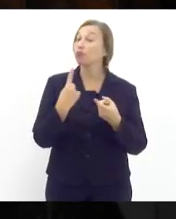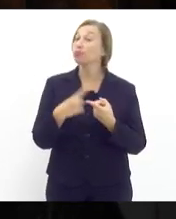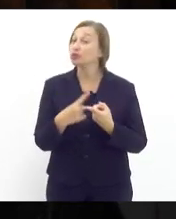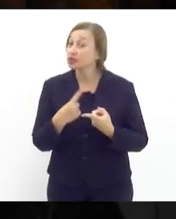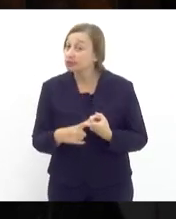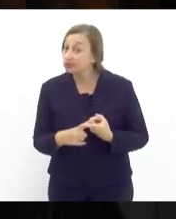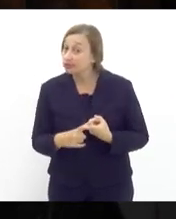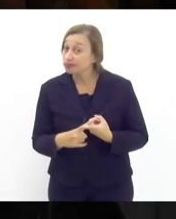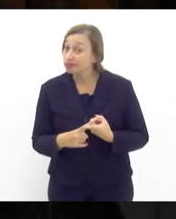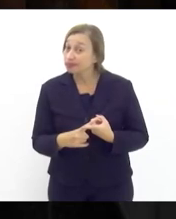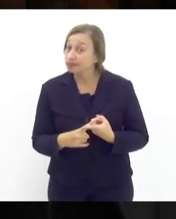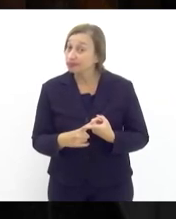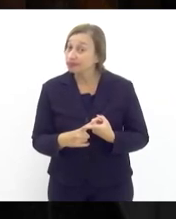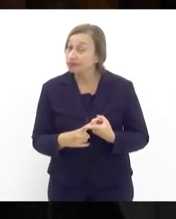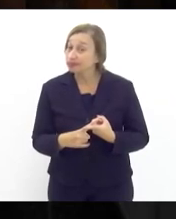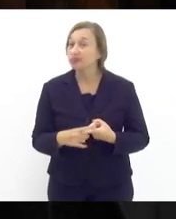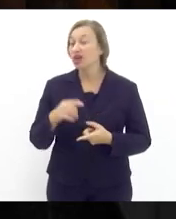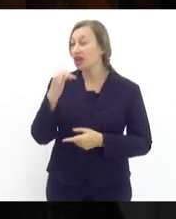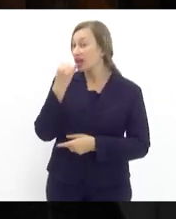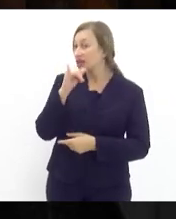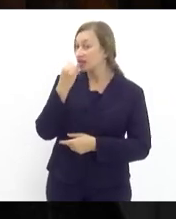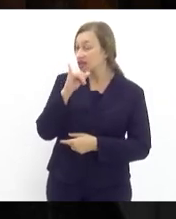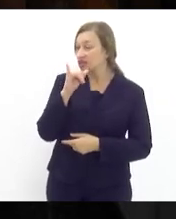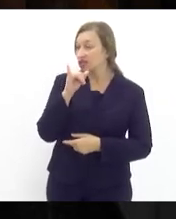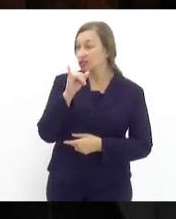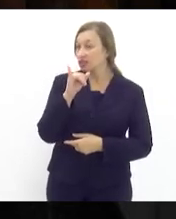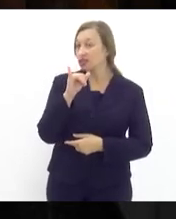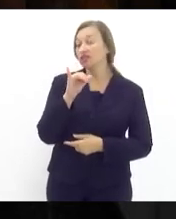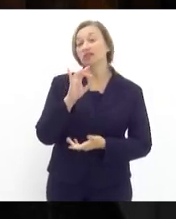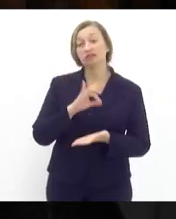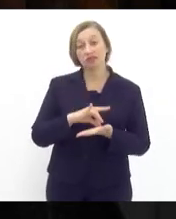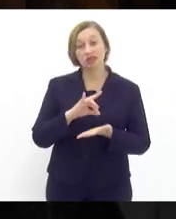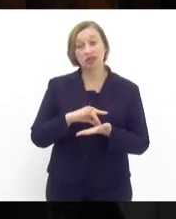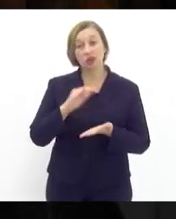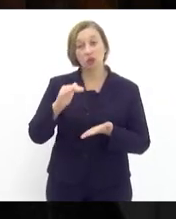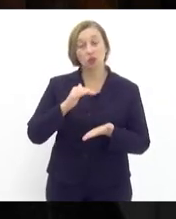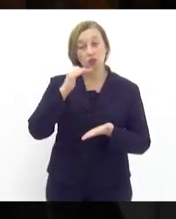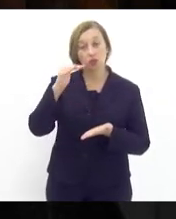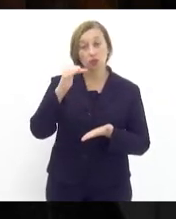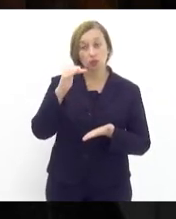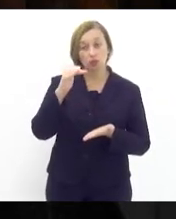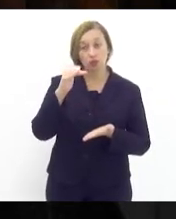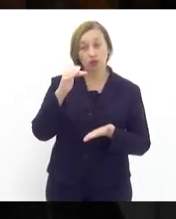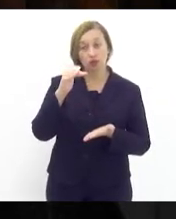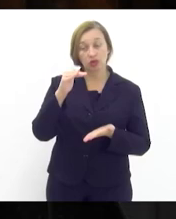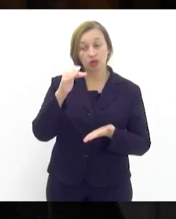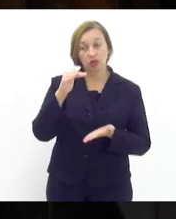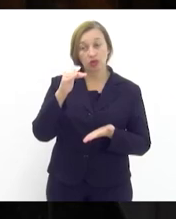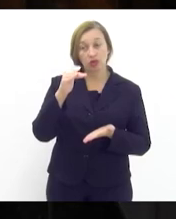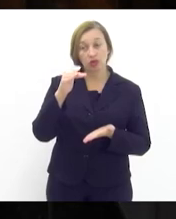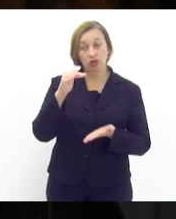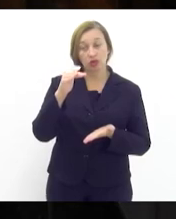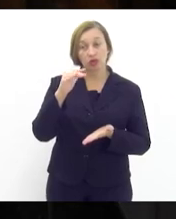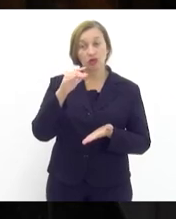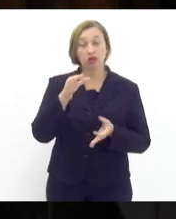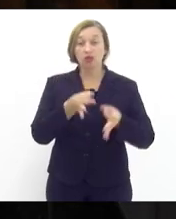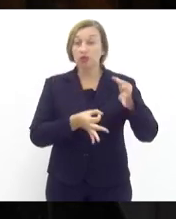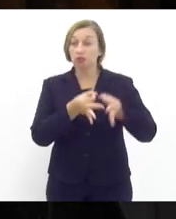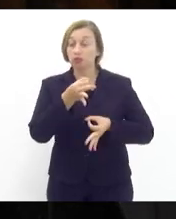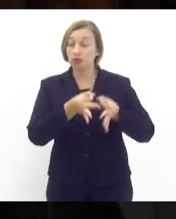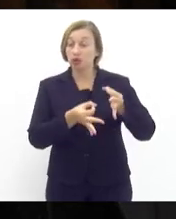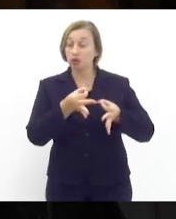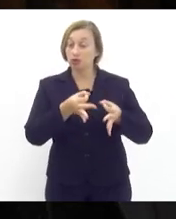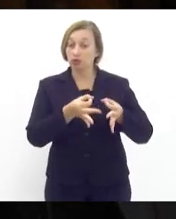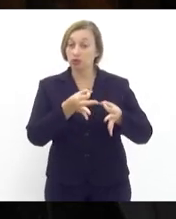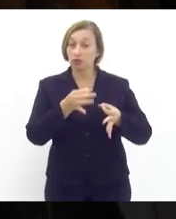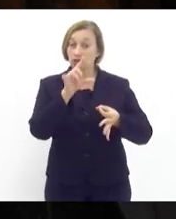quê Porque a energia tem razão o Supremo quando Clara recentemente decidiu que é